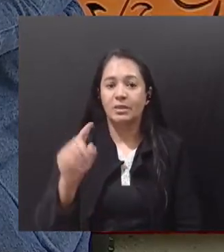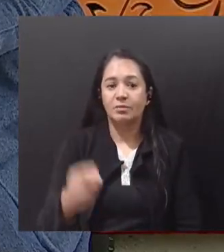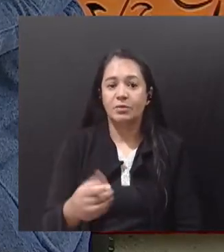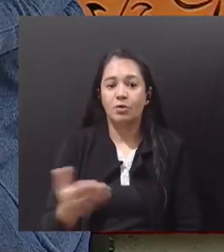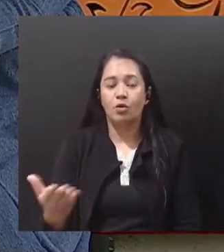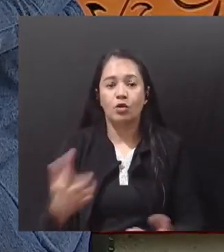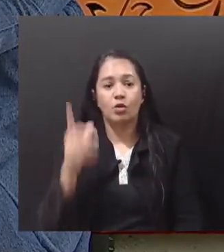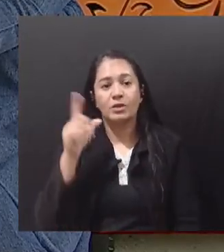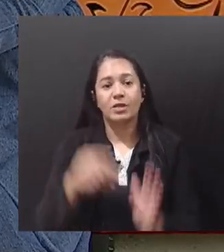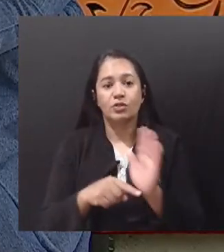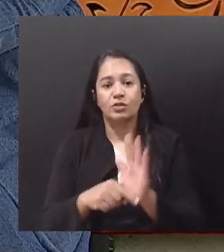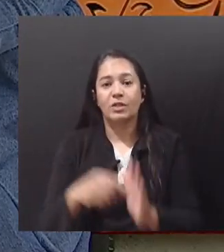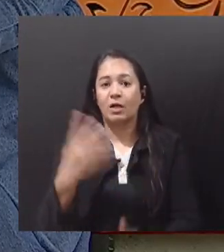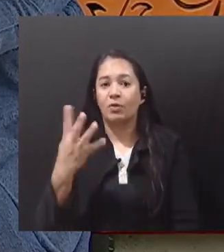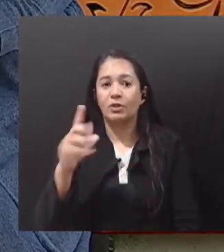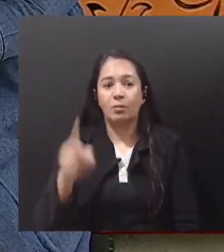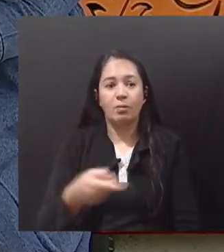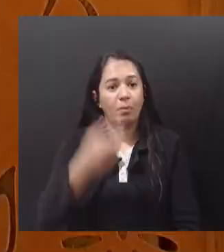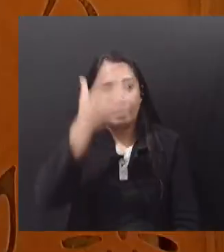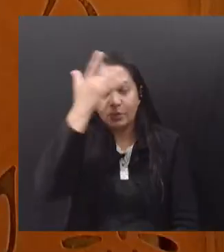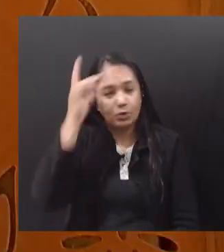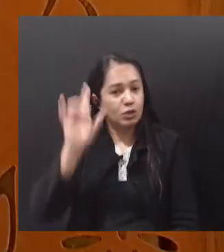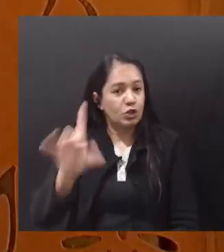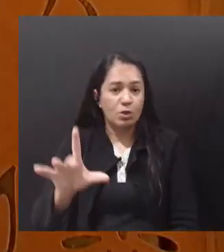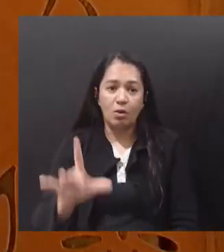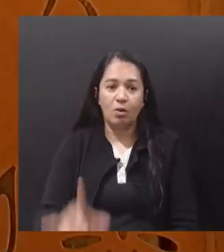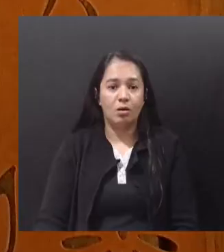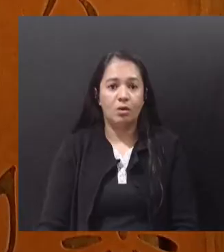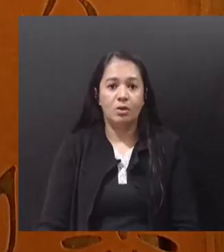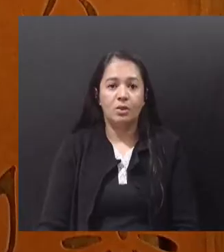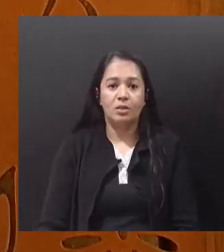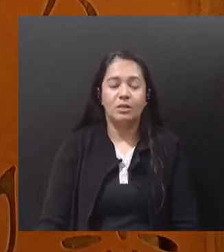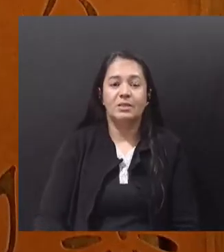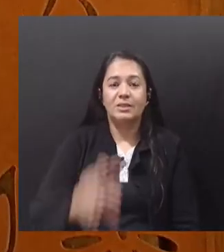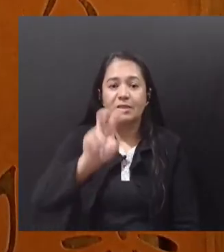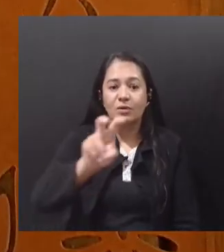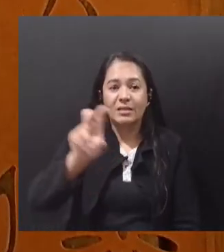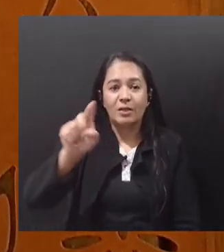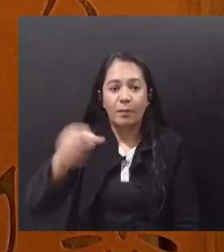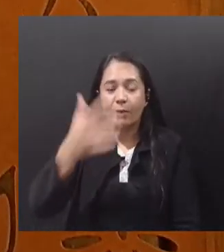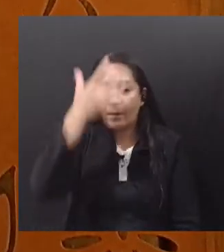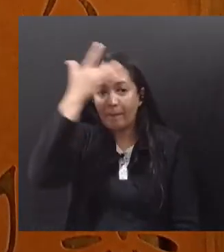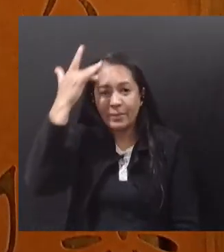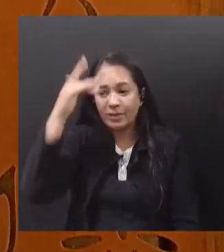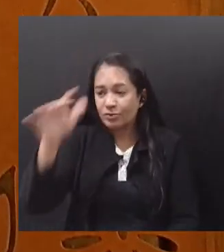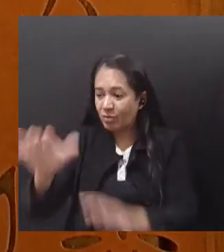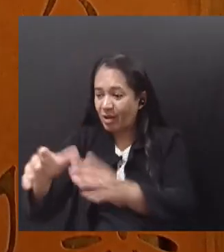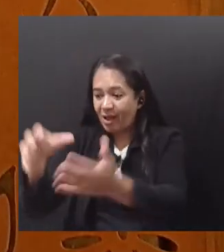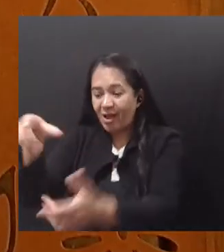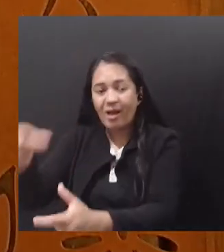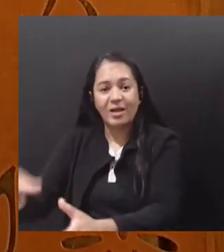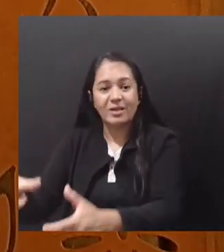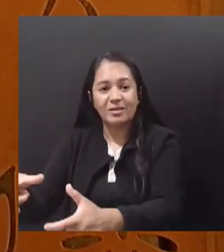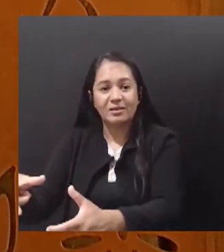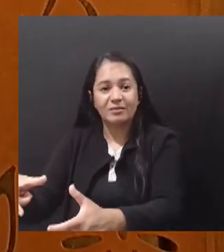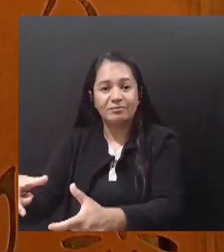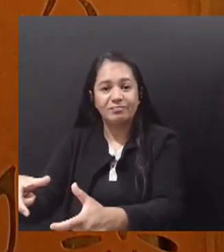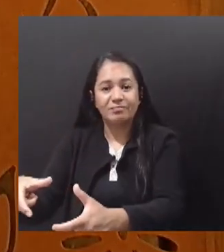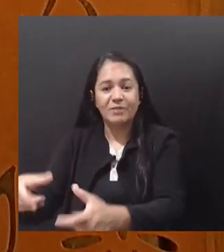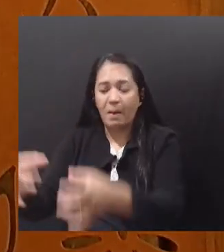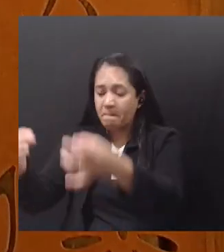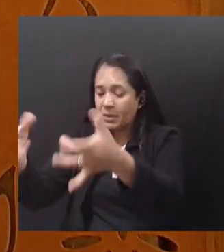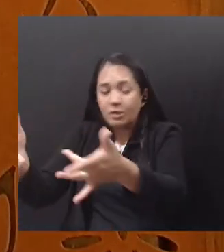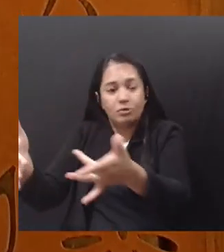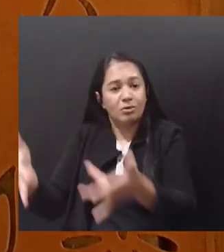ajudar 4 mil pessoas. Então são mais de 55 mil pessoas nesse campo de refugiados, literalmente abandonados. E nós